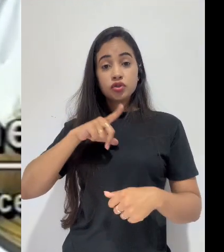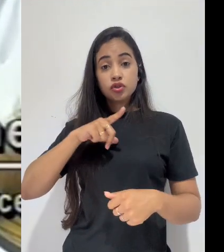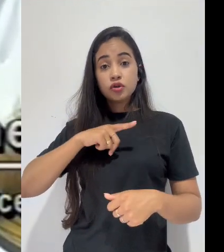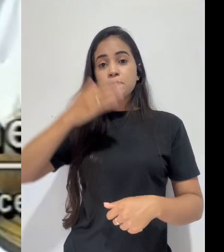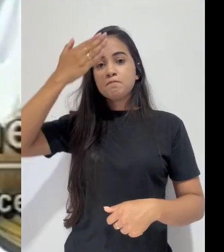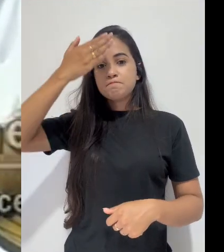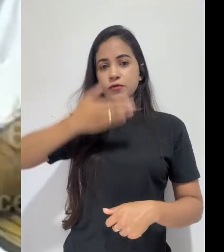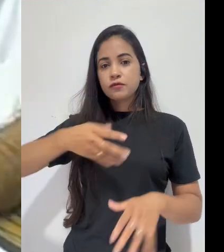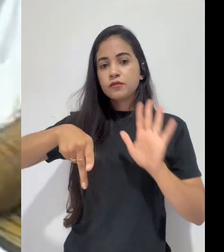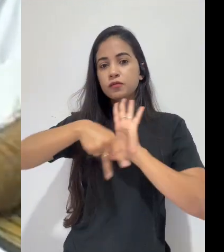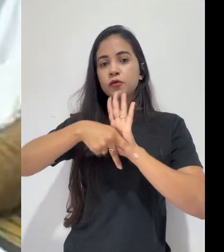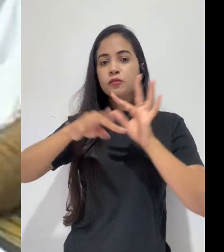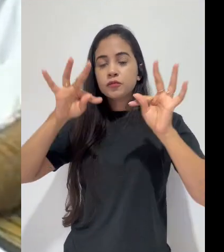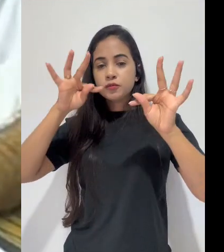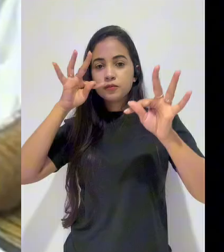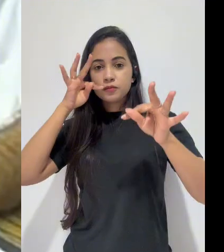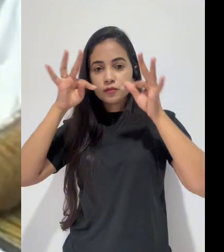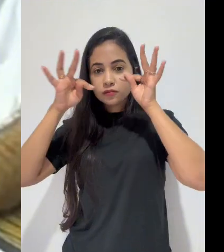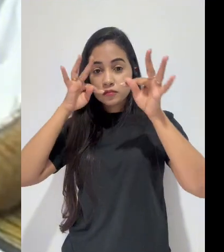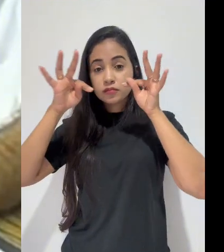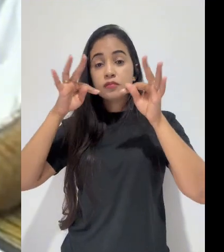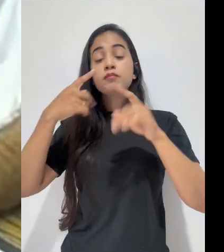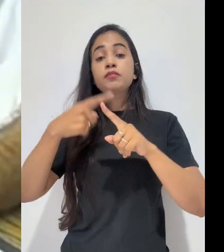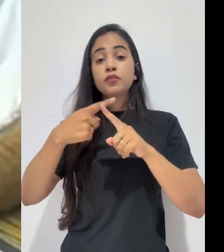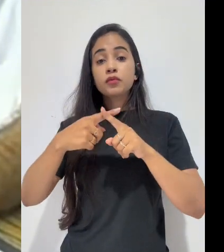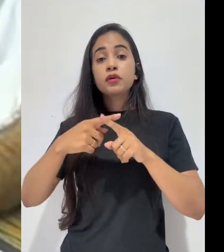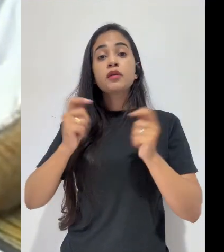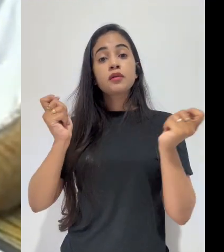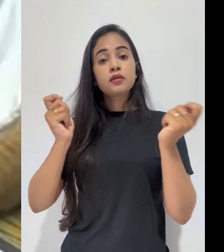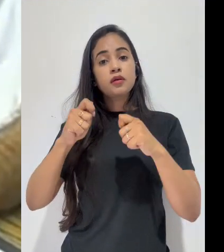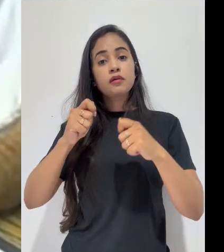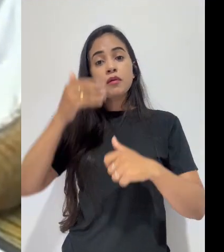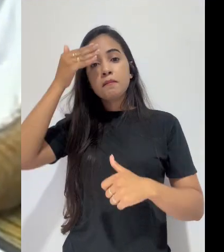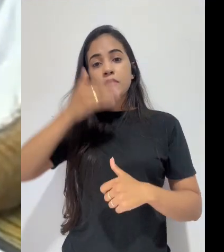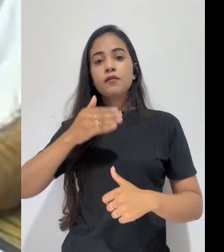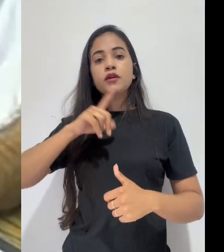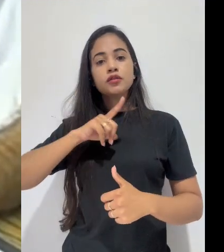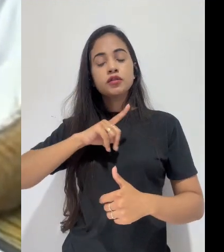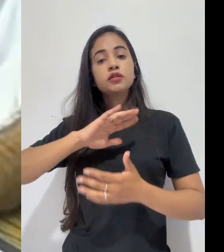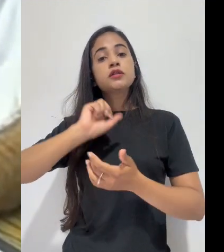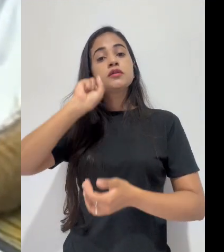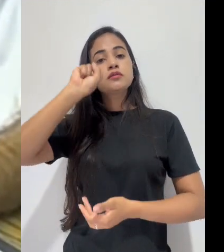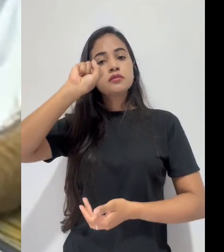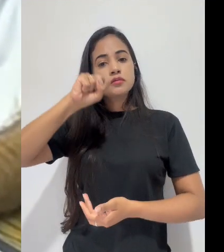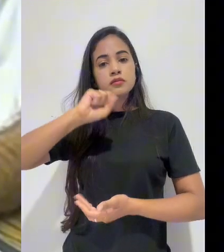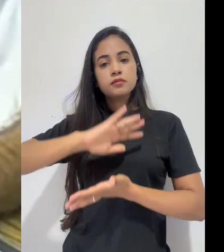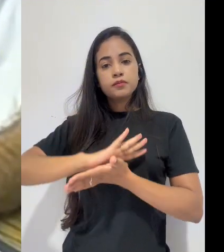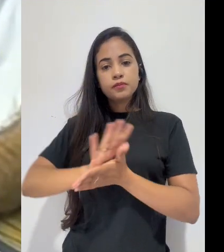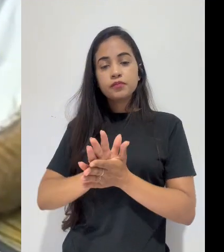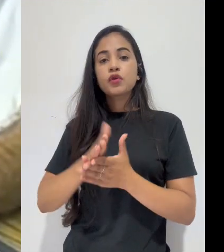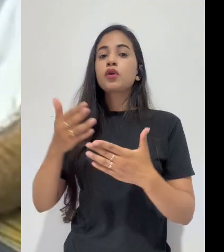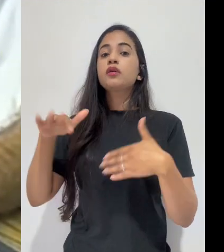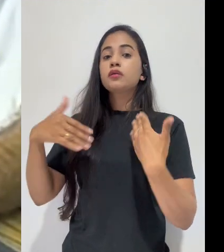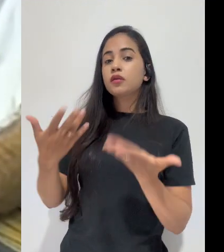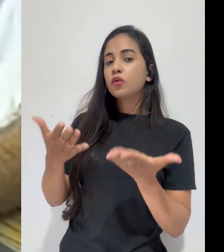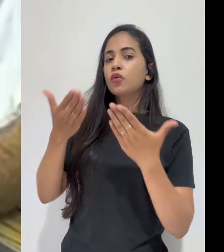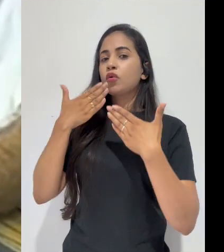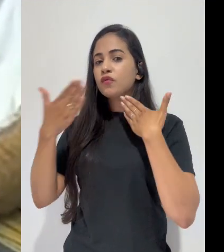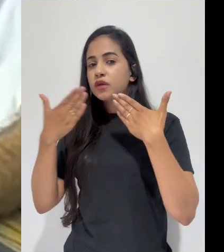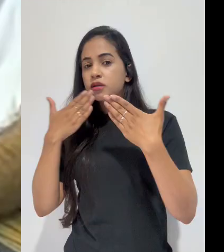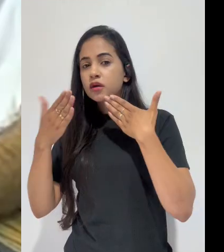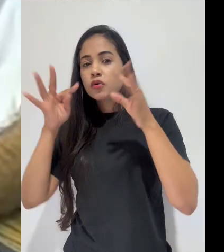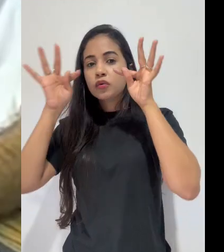testemunhal justamente naquele sentido de que teria havido a prática de racismo. E nós conversamos com as